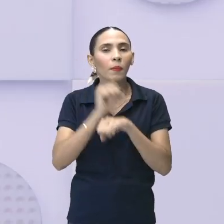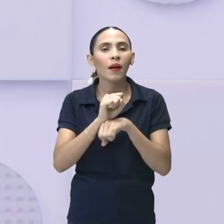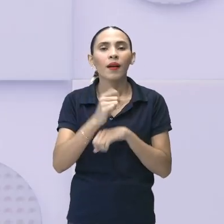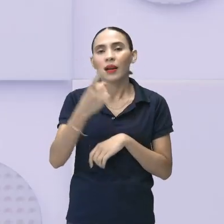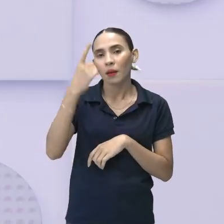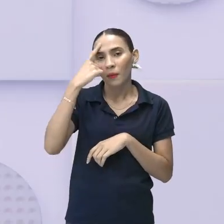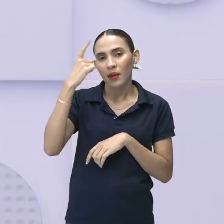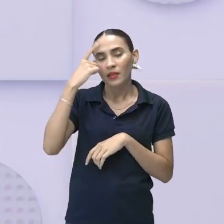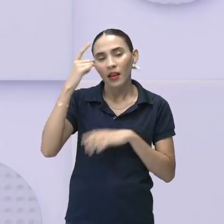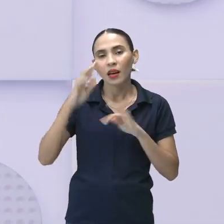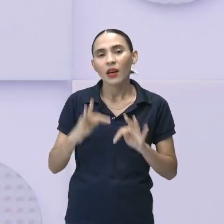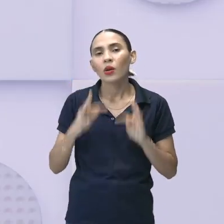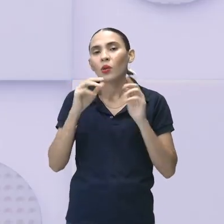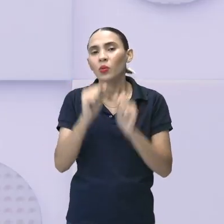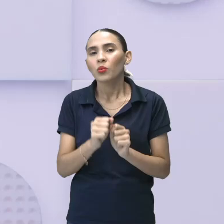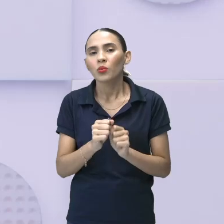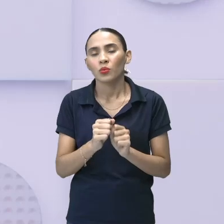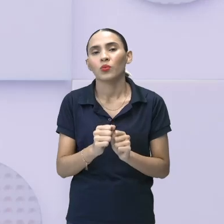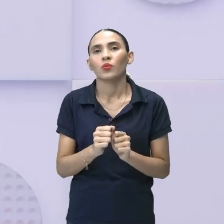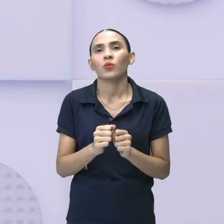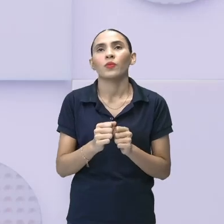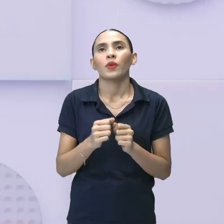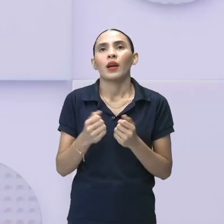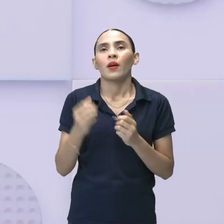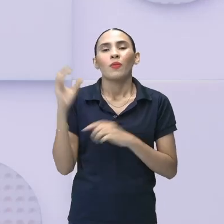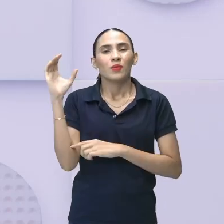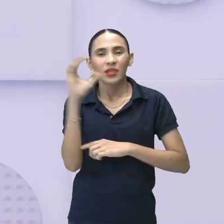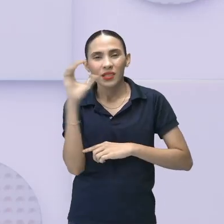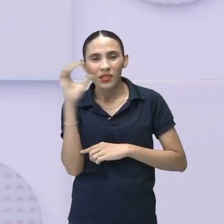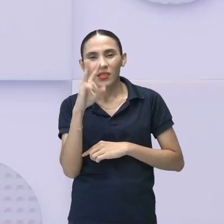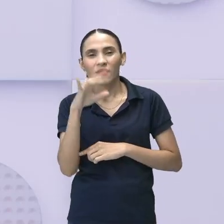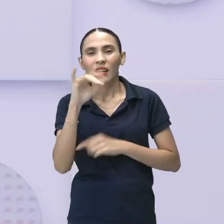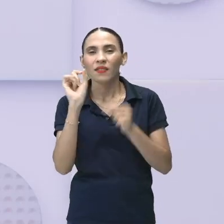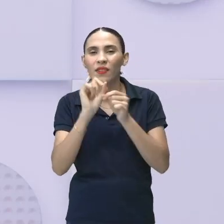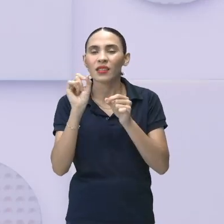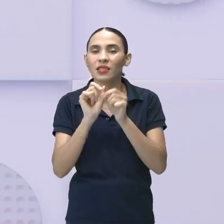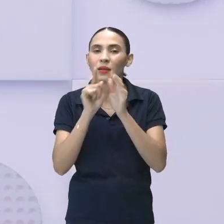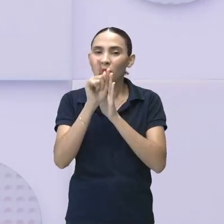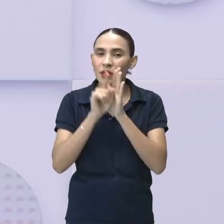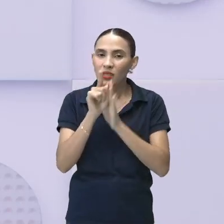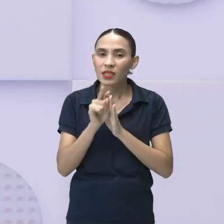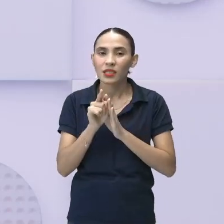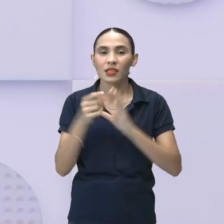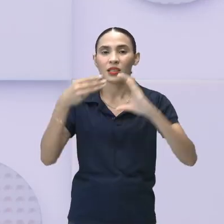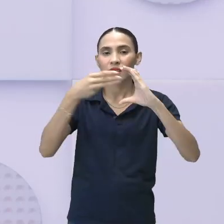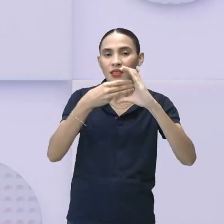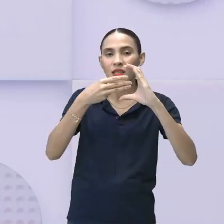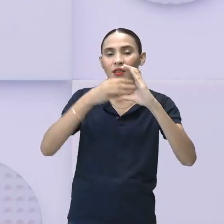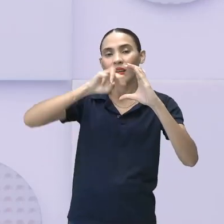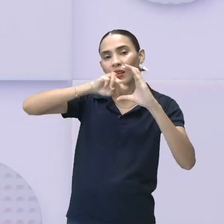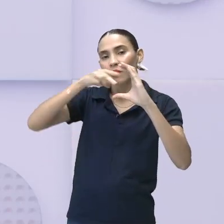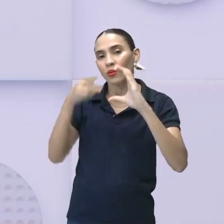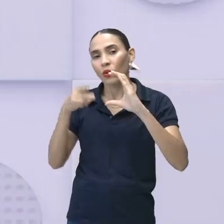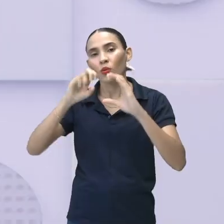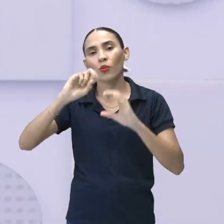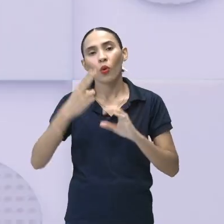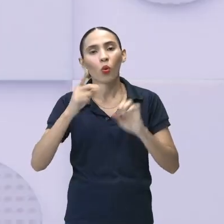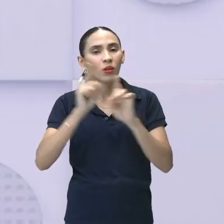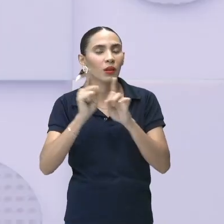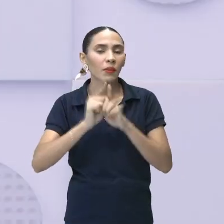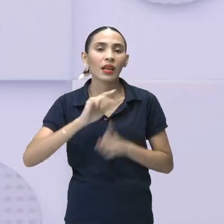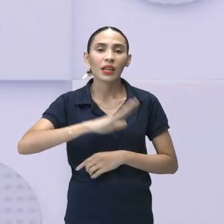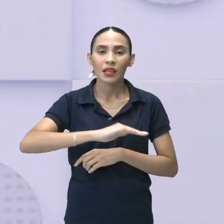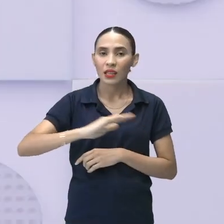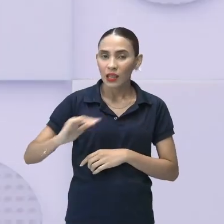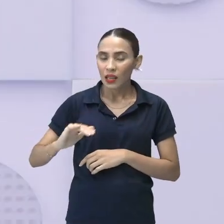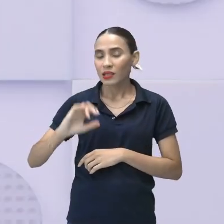determinados tipos de medicamentos que tem que ser extraído alguma célula, uma célula ou